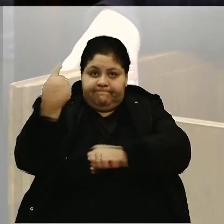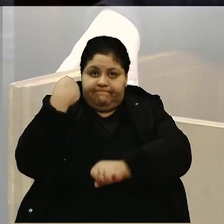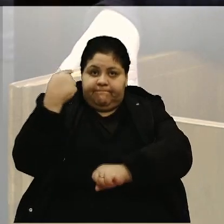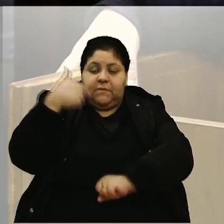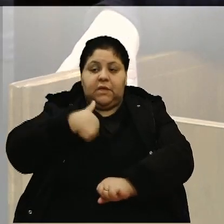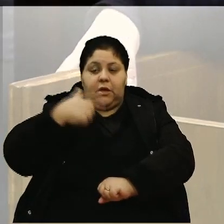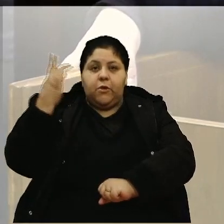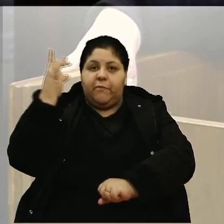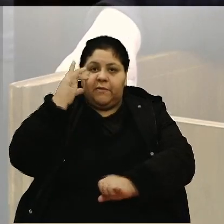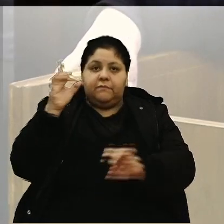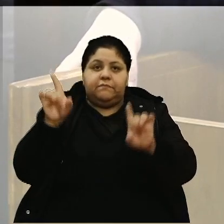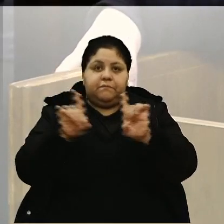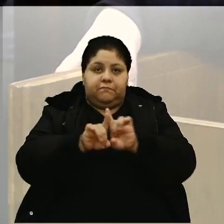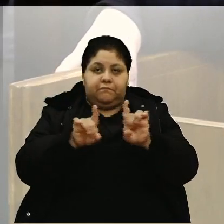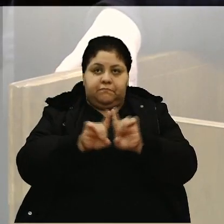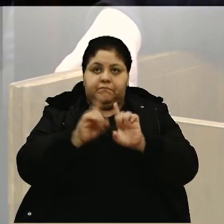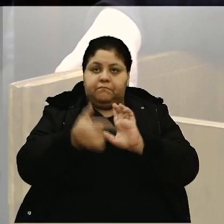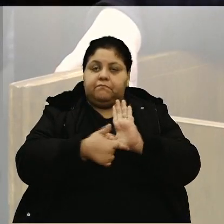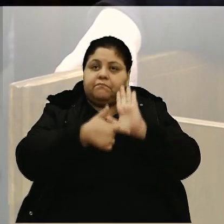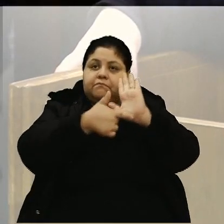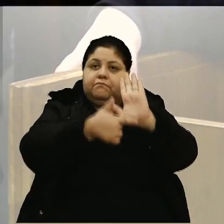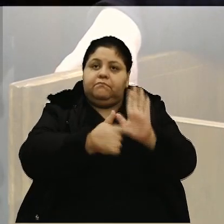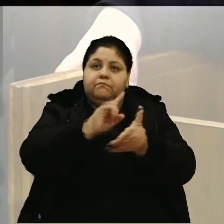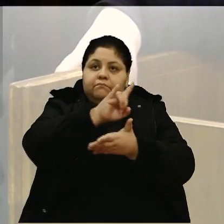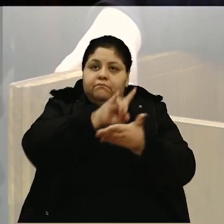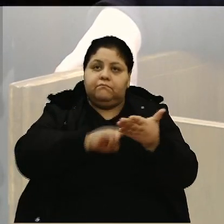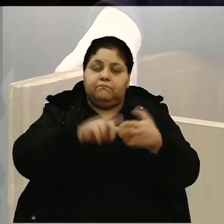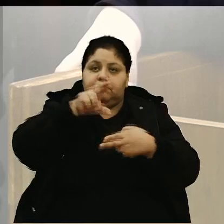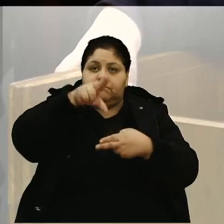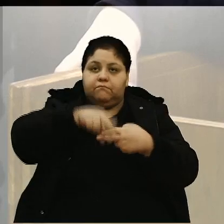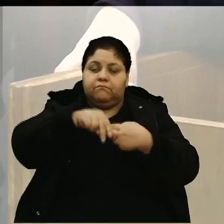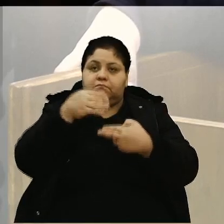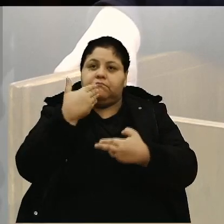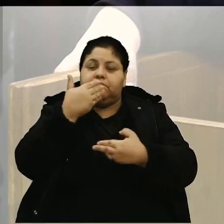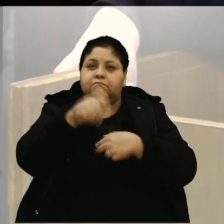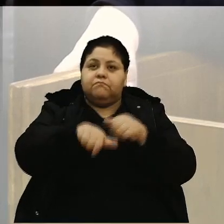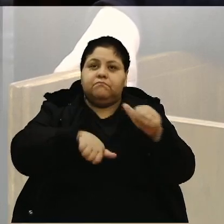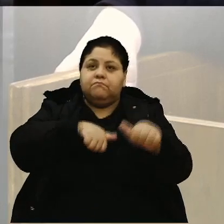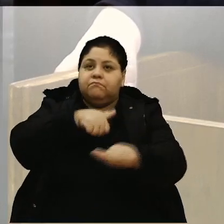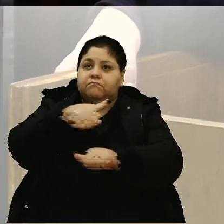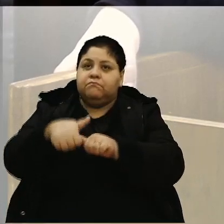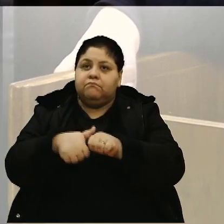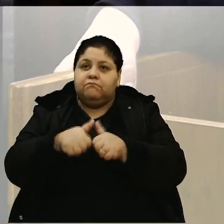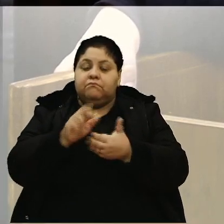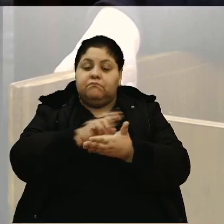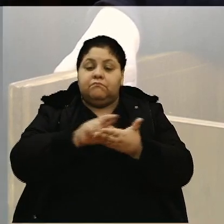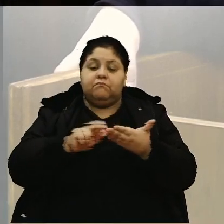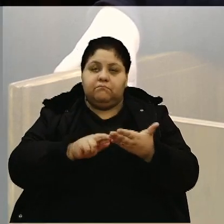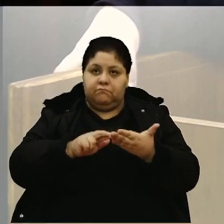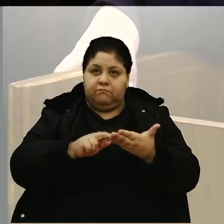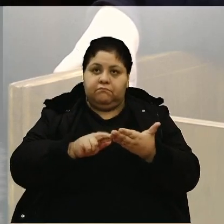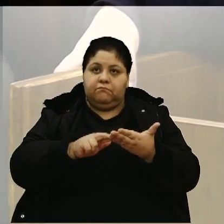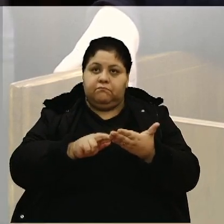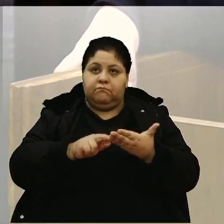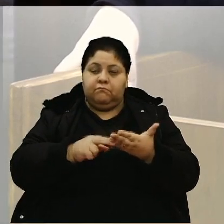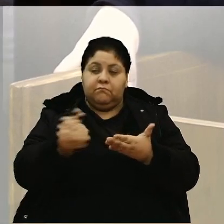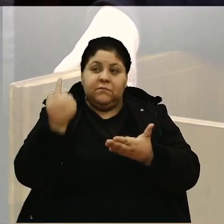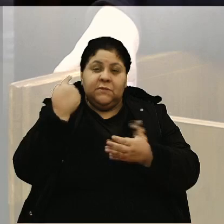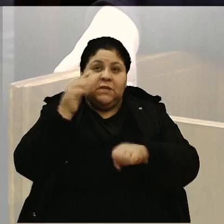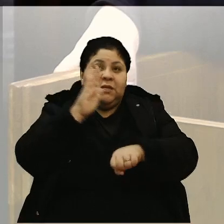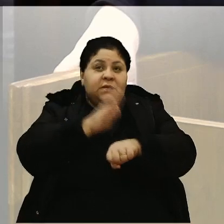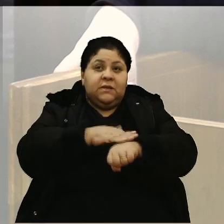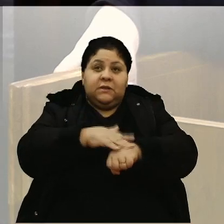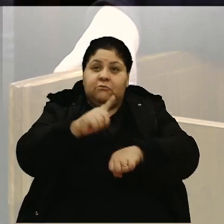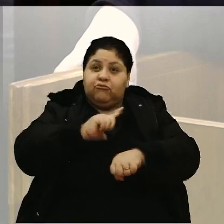presente também, onde lhe apresentei o ofício em anexo solicitando a alteração na redação da mesma, que naquele momento ainda não havia